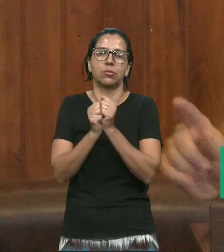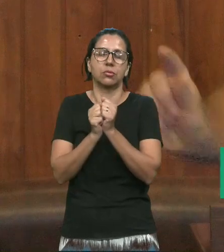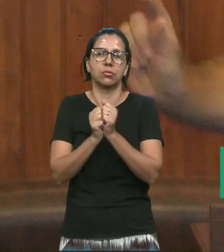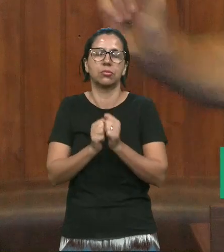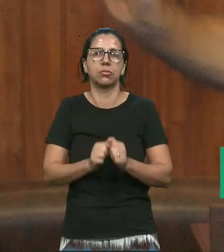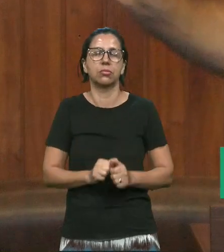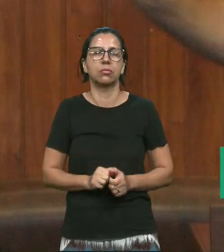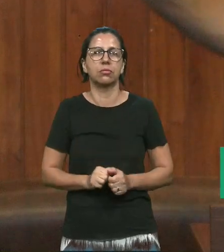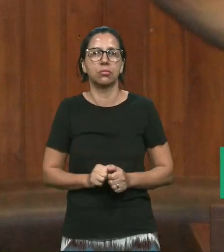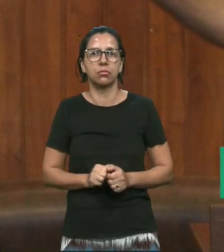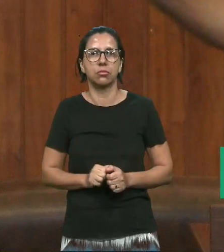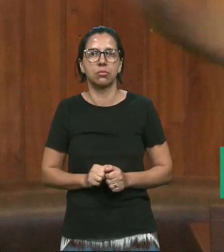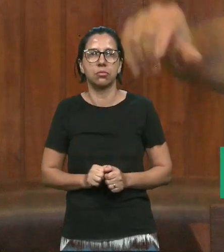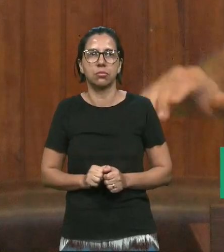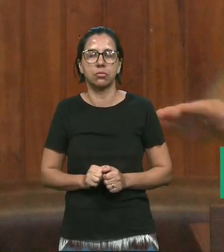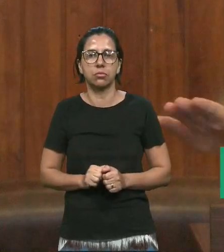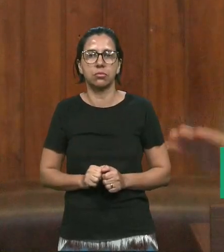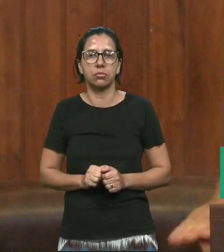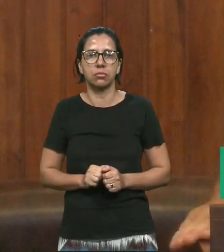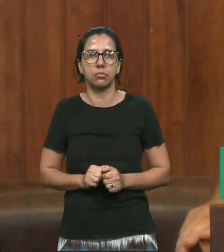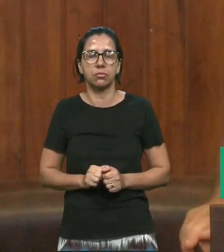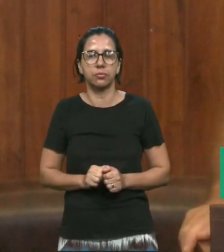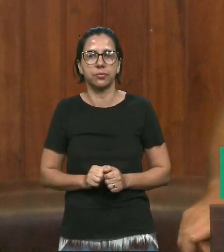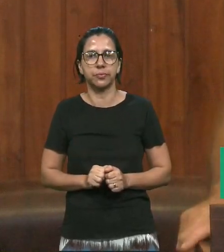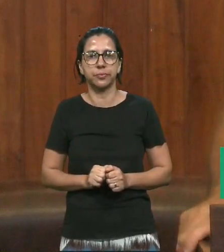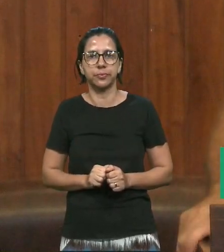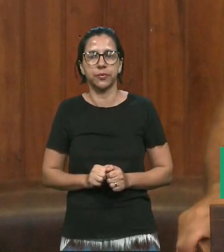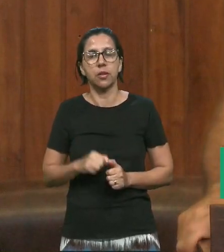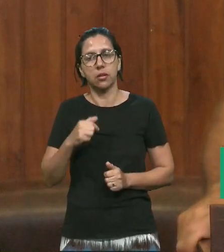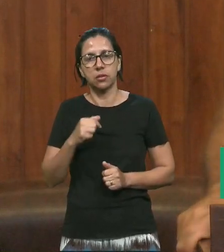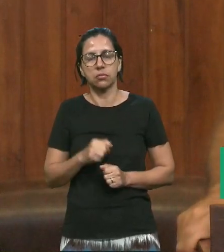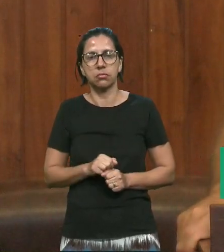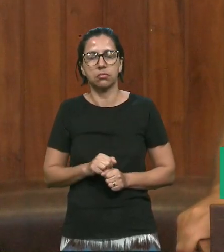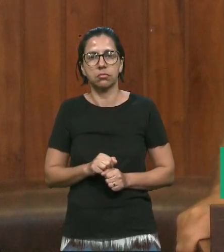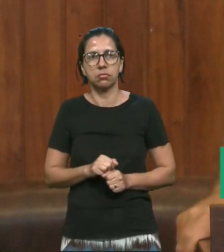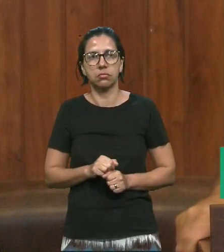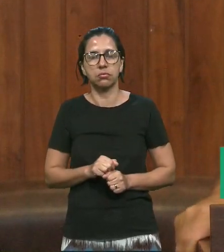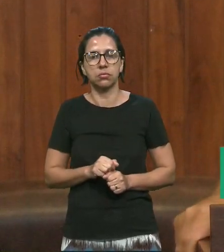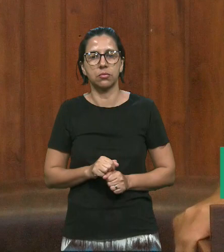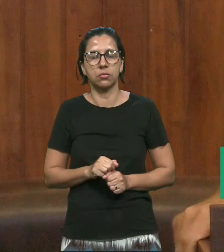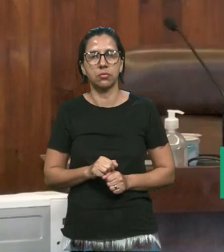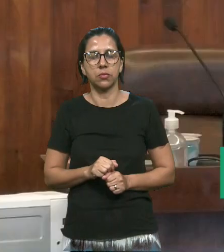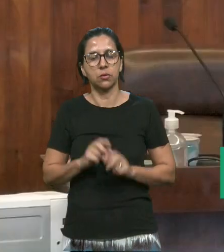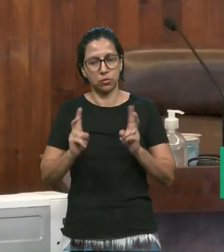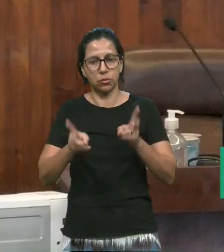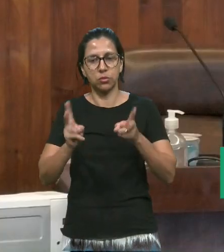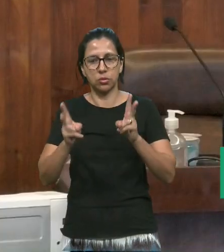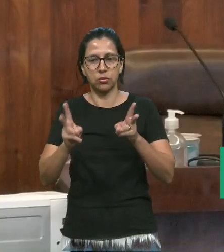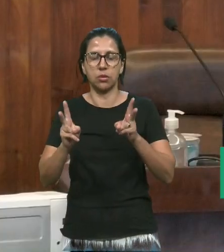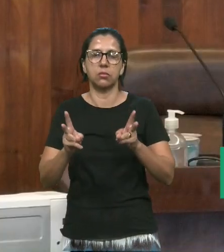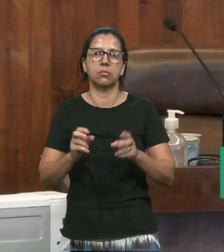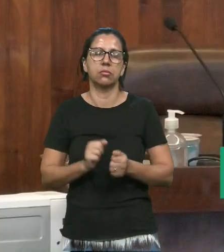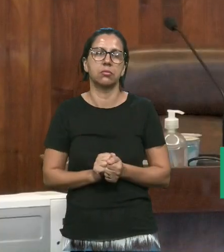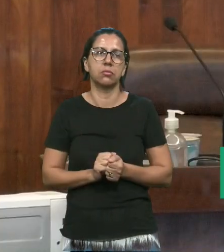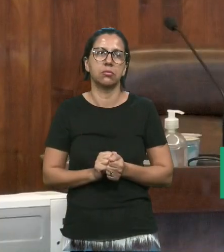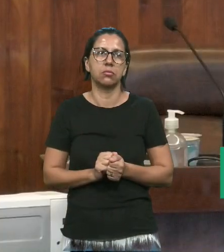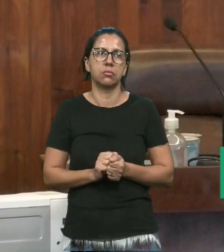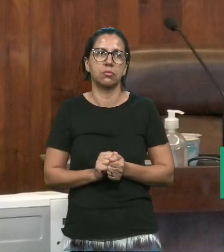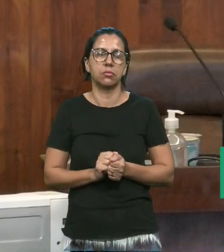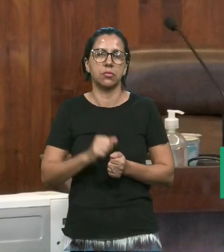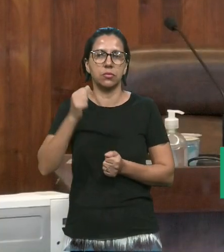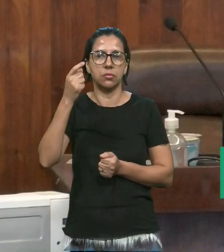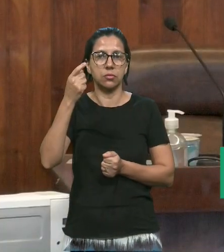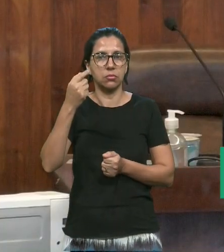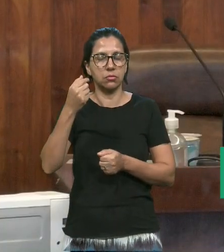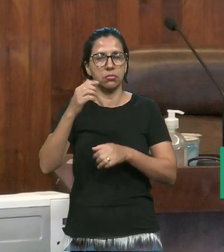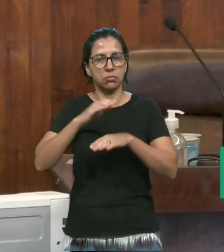um momento. Eu vou manter o mesmo procedimento do primeiro orador e Vossa Senhoria